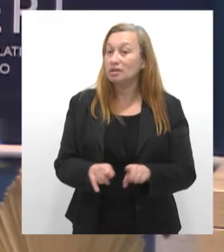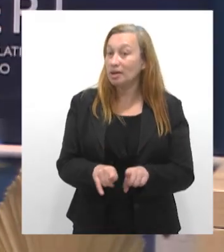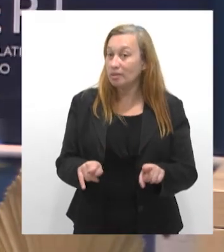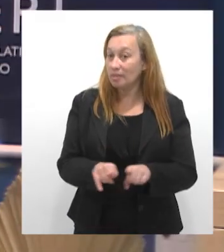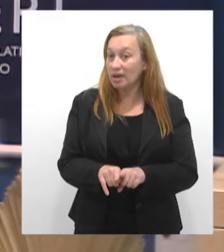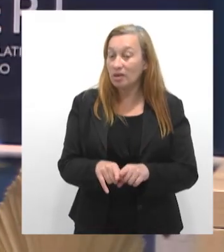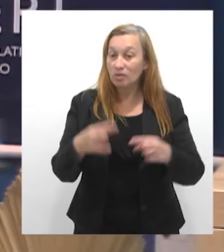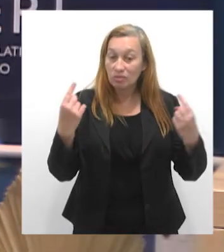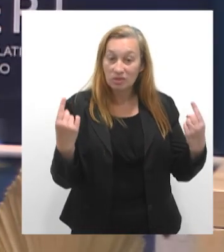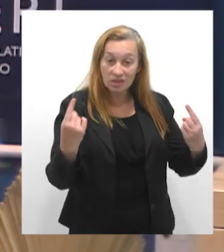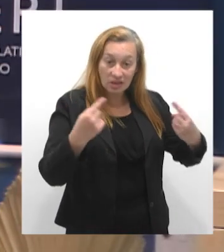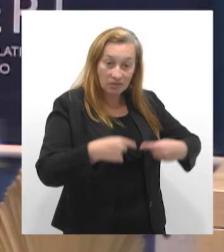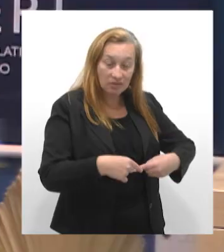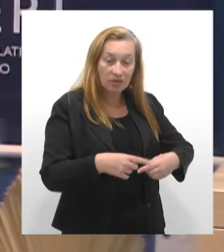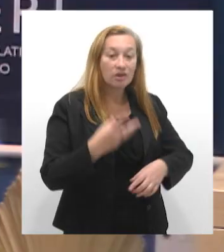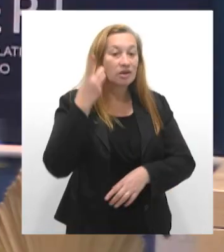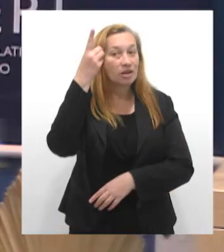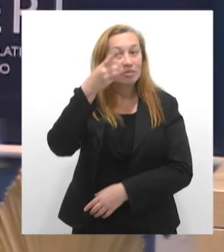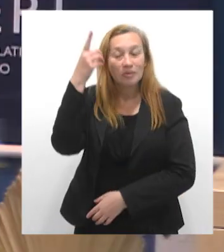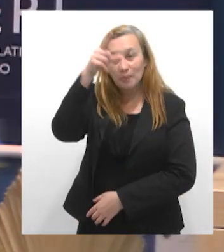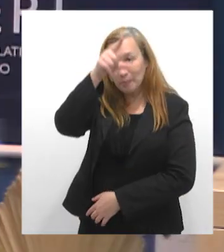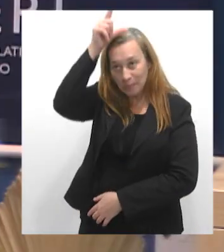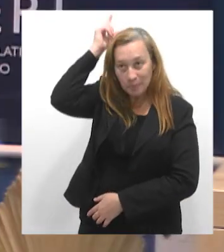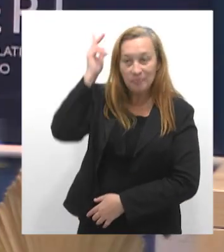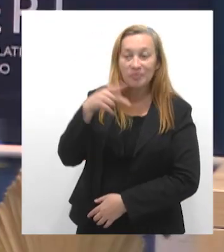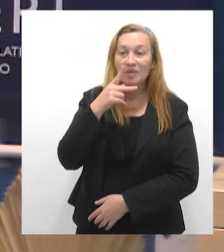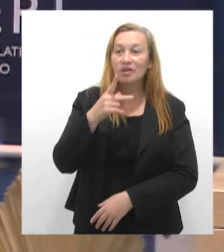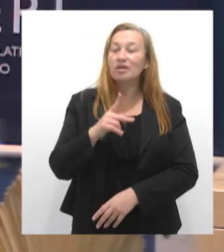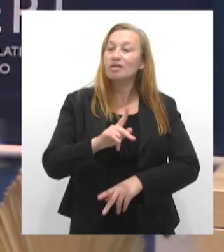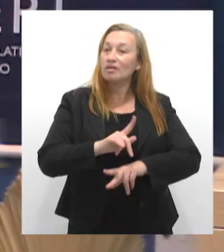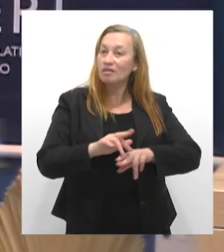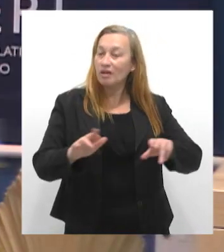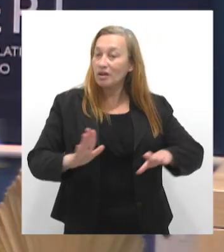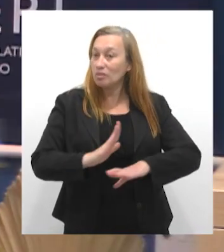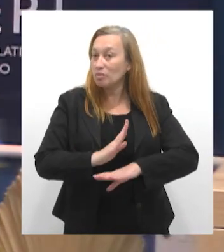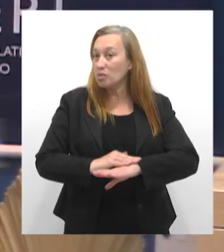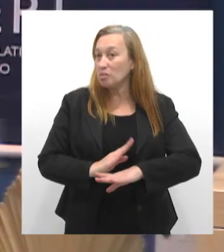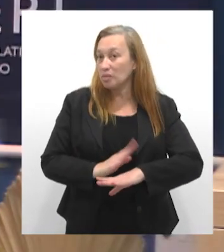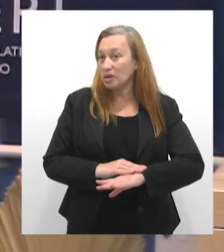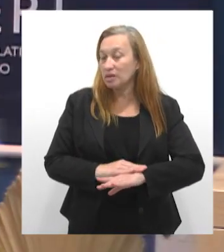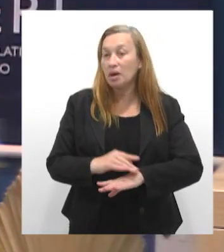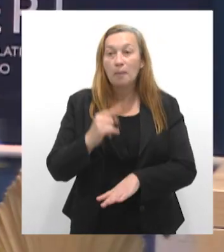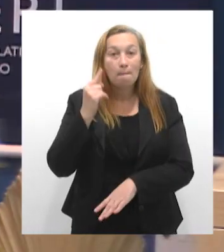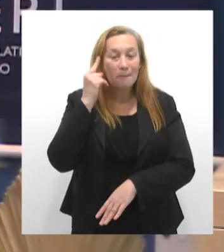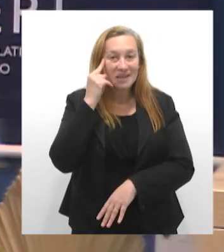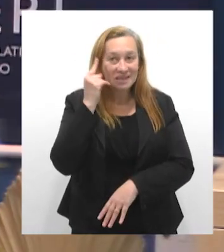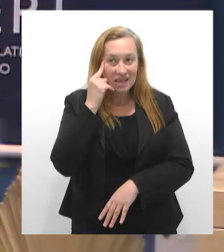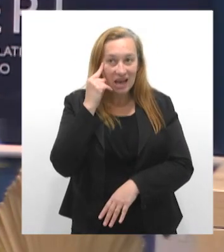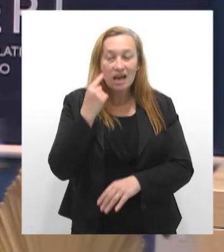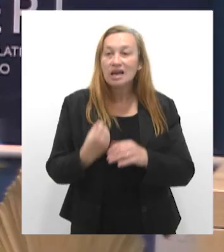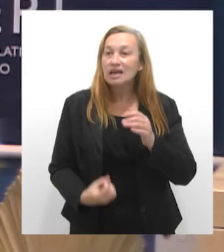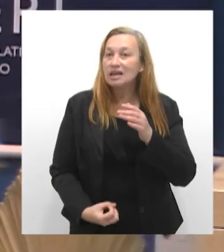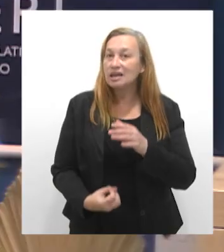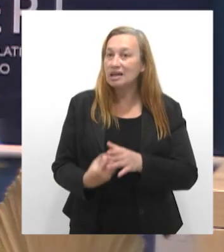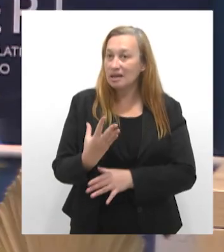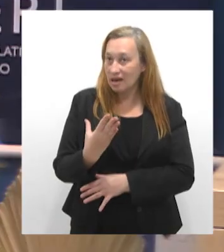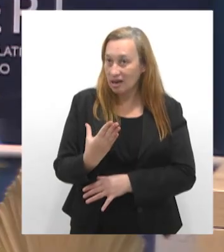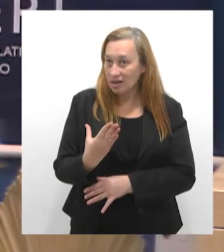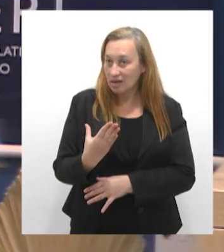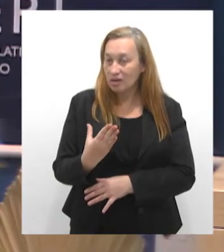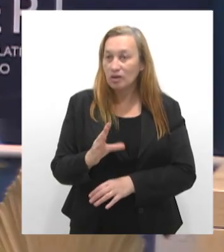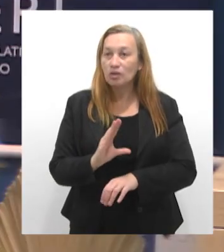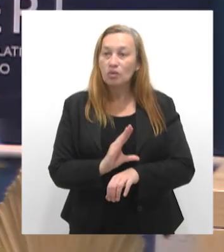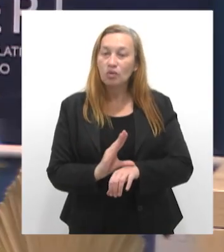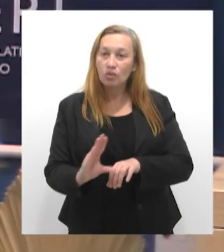esse desafio que o deputado Luiz Paulo abordou aqui várias vezes, de pensar, criar o curso